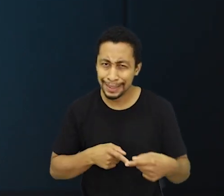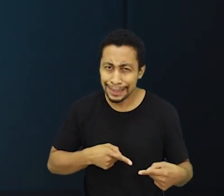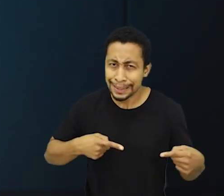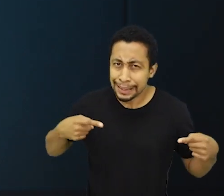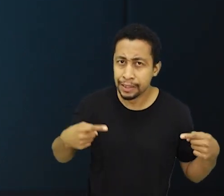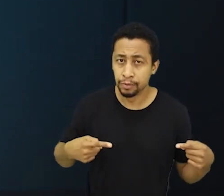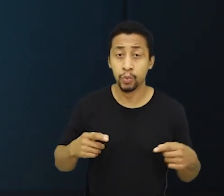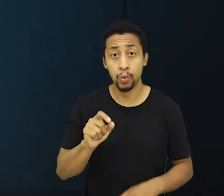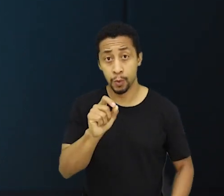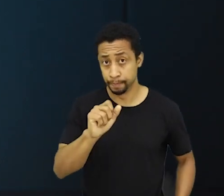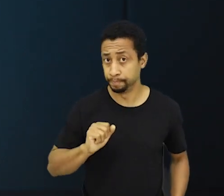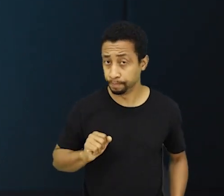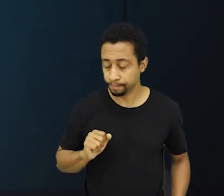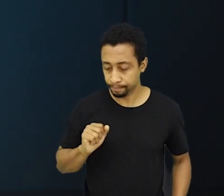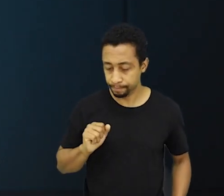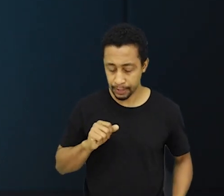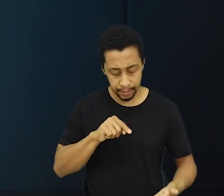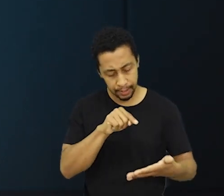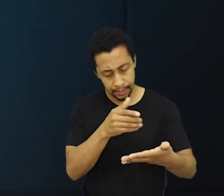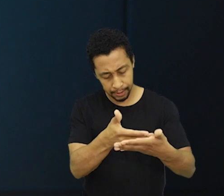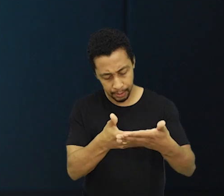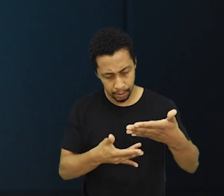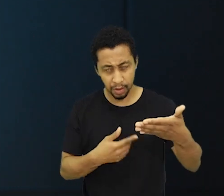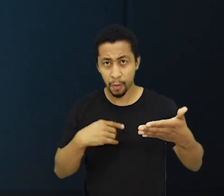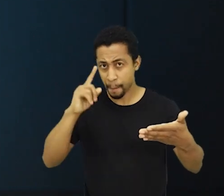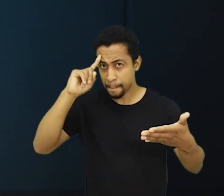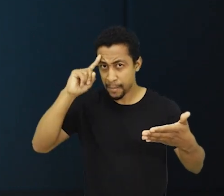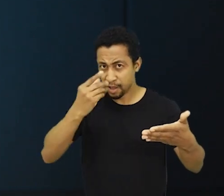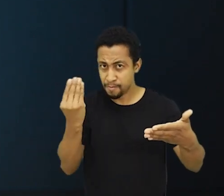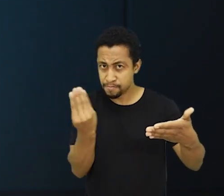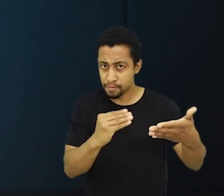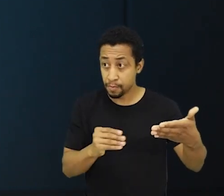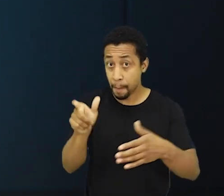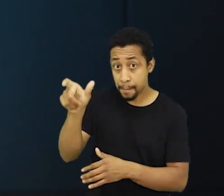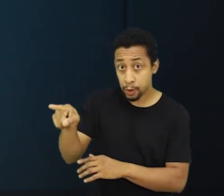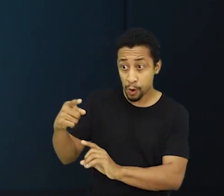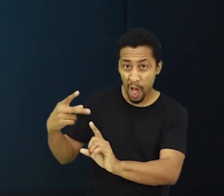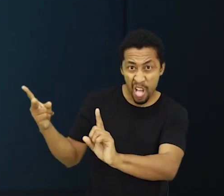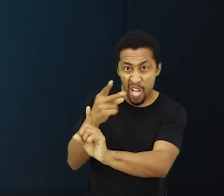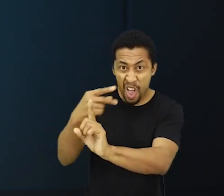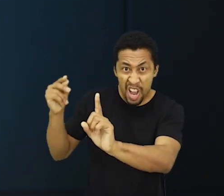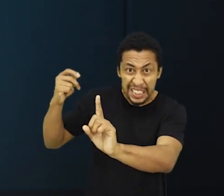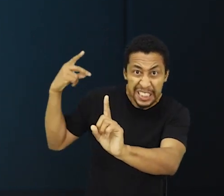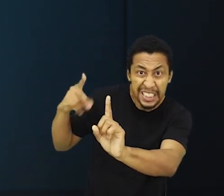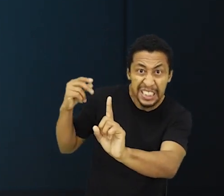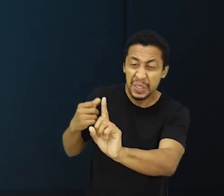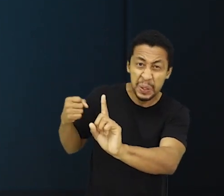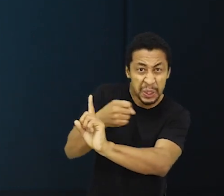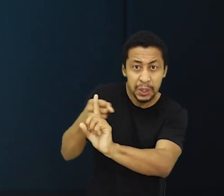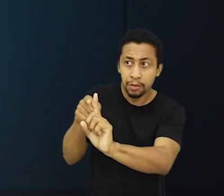saber se eu mandava apurar a responsabilidade penal do torturador ou não. Porque eu